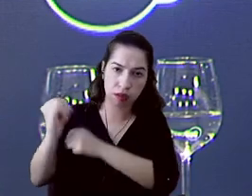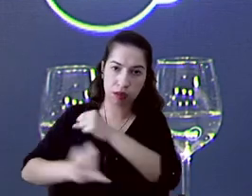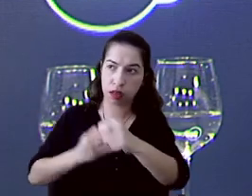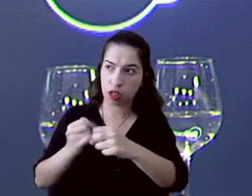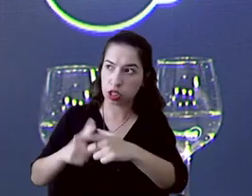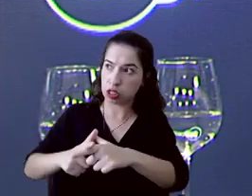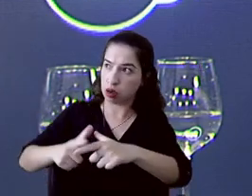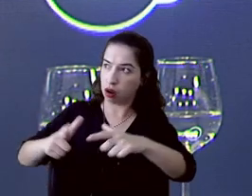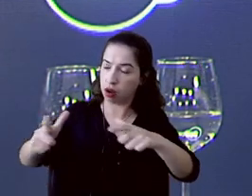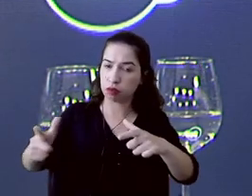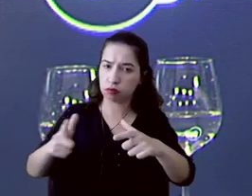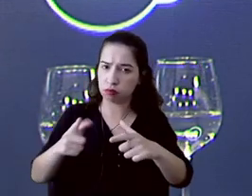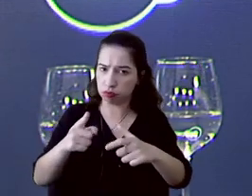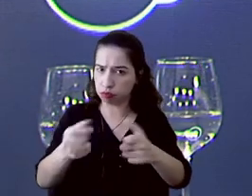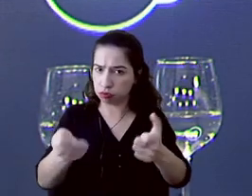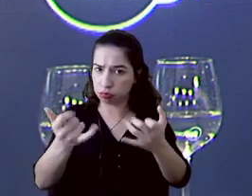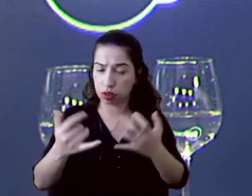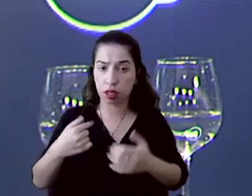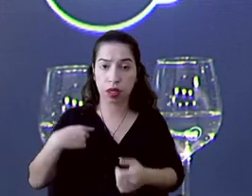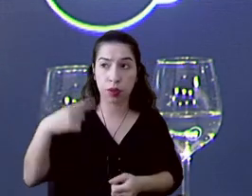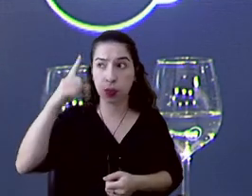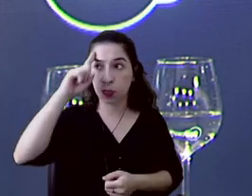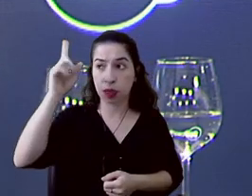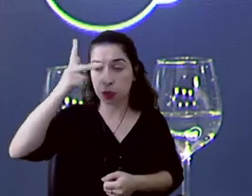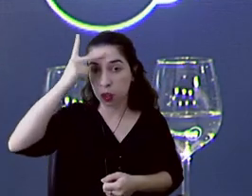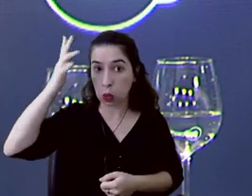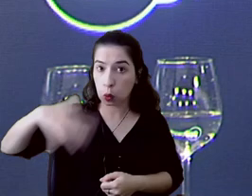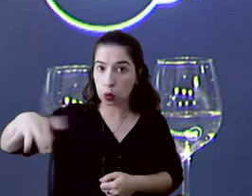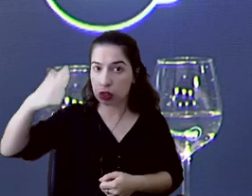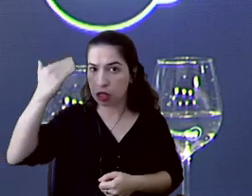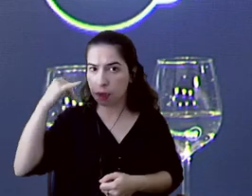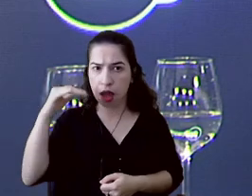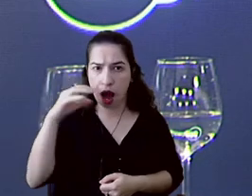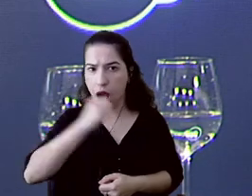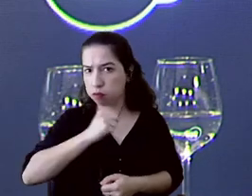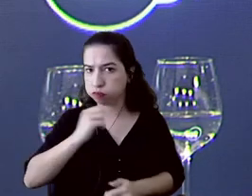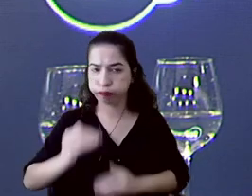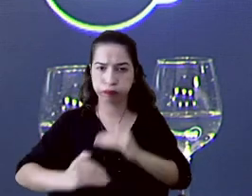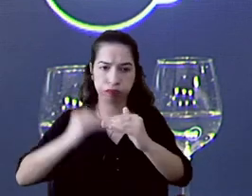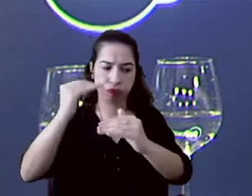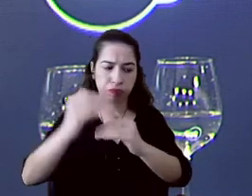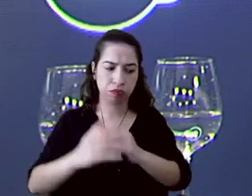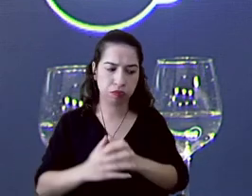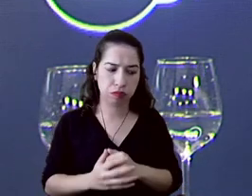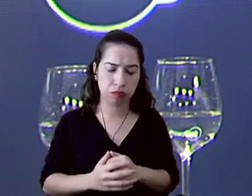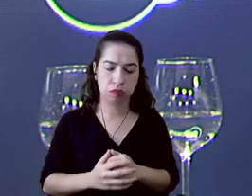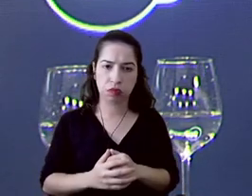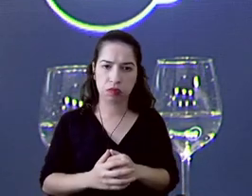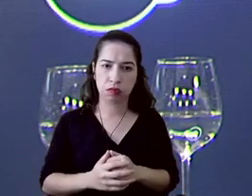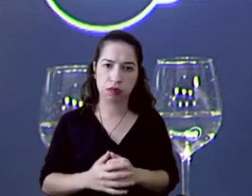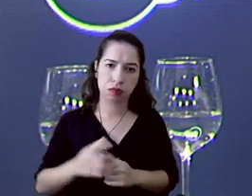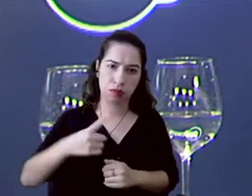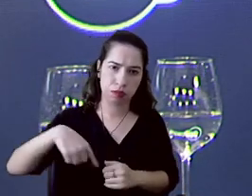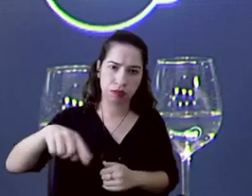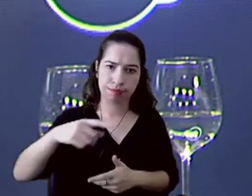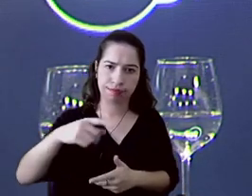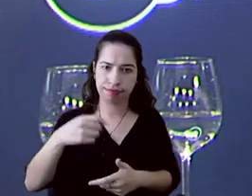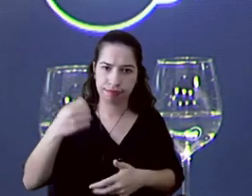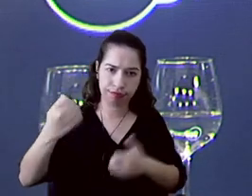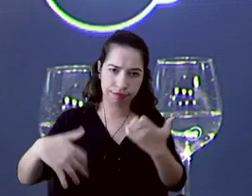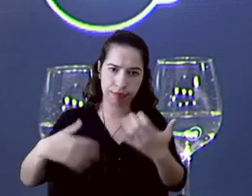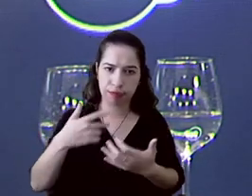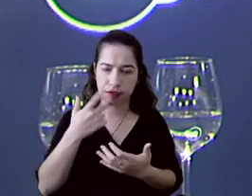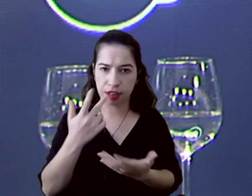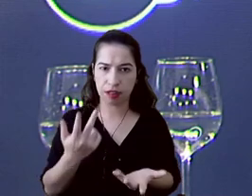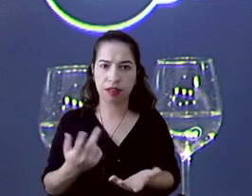noção né de quão rápido tem sido esse crescimento nos últimos anos né Acho que estamos falando aqui de dois